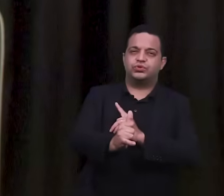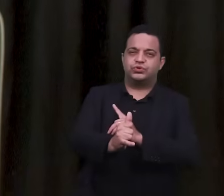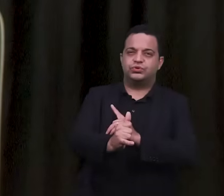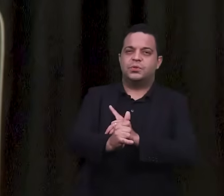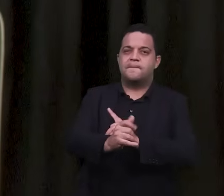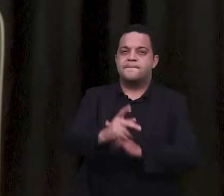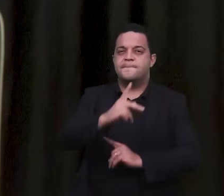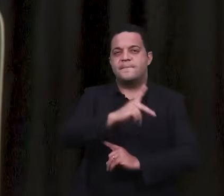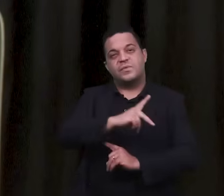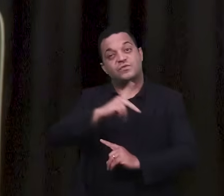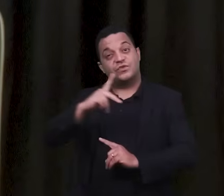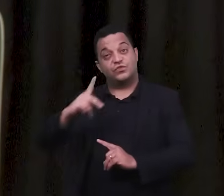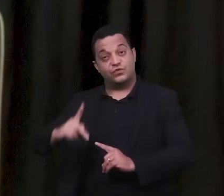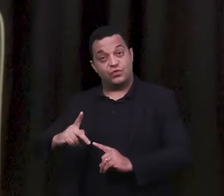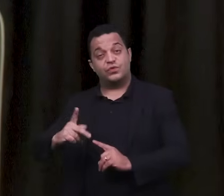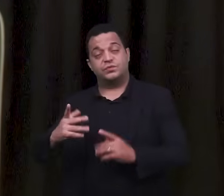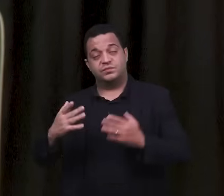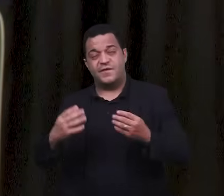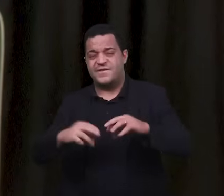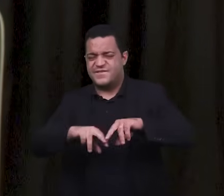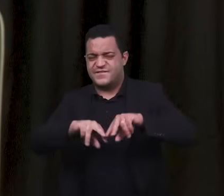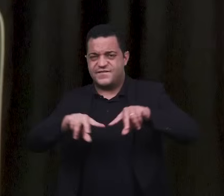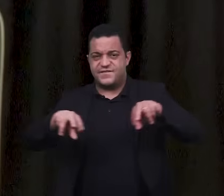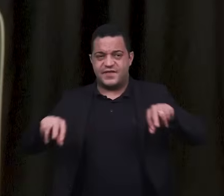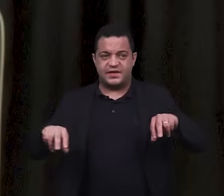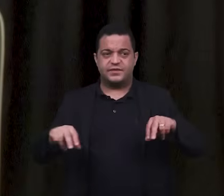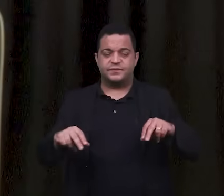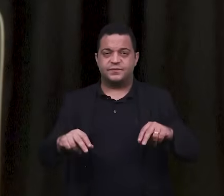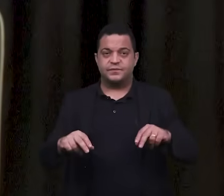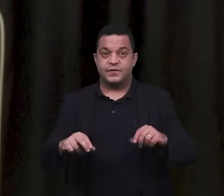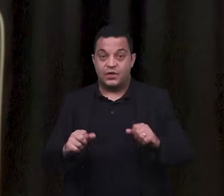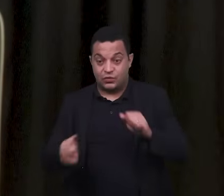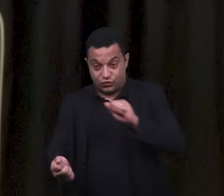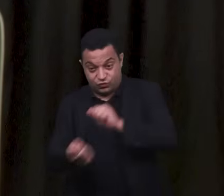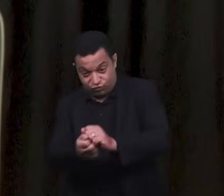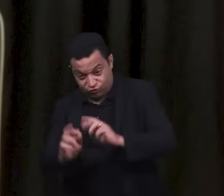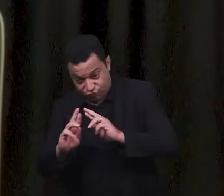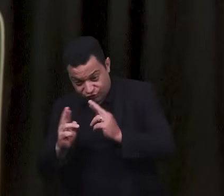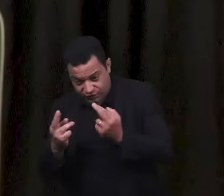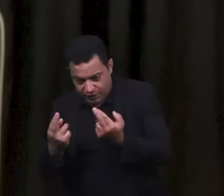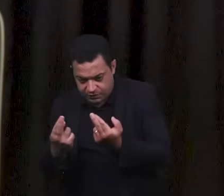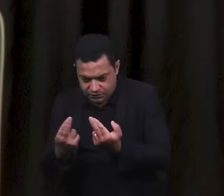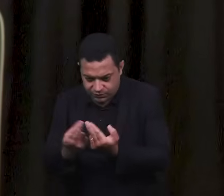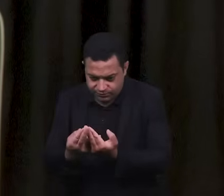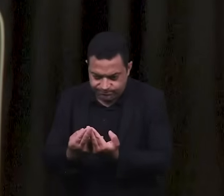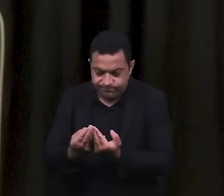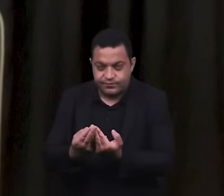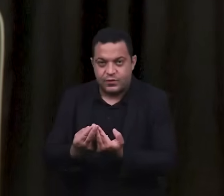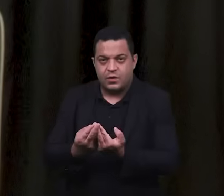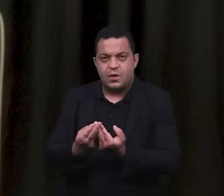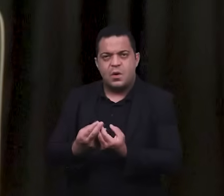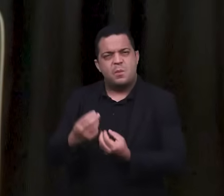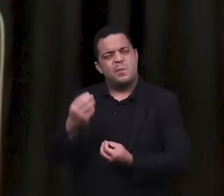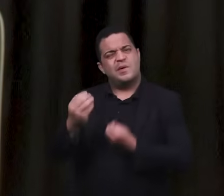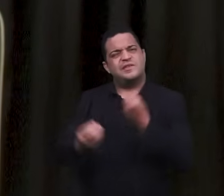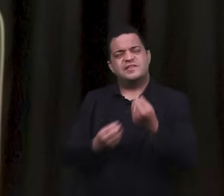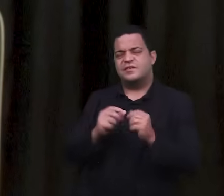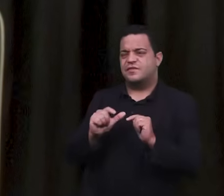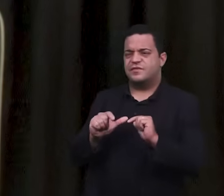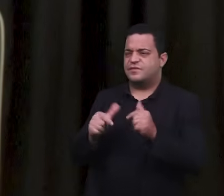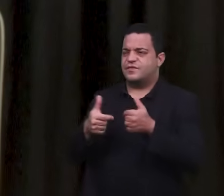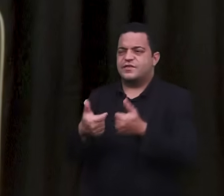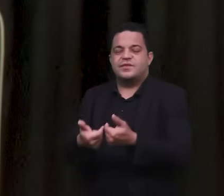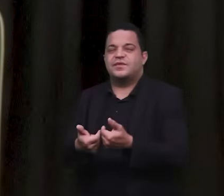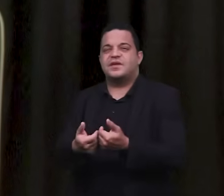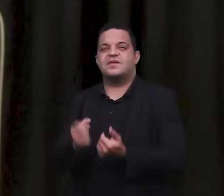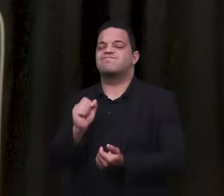alguns deles ali, Atos capítulo 13, né? E ali o que acontece? Como eles estavam reunidos, e estavam, sabe como,